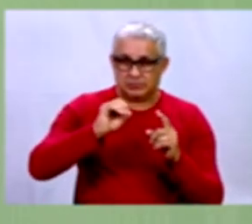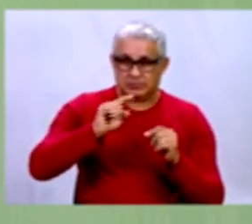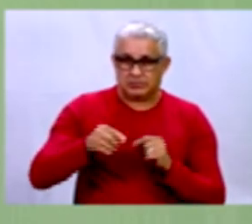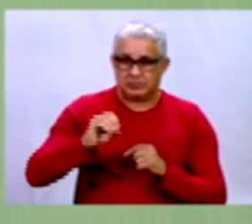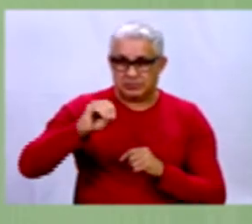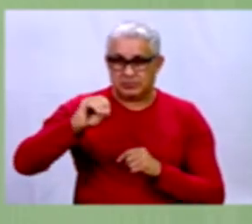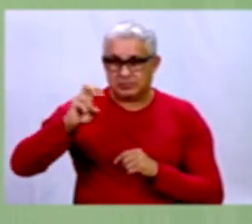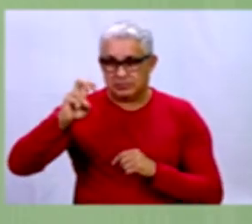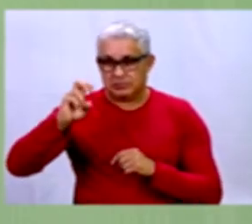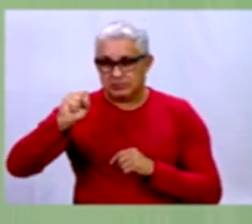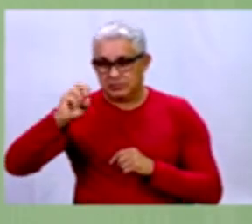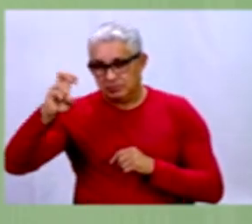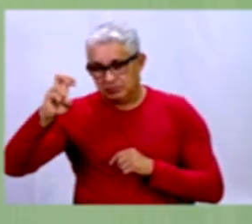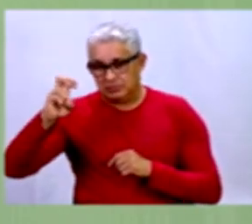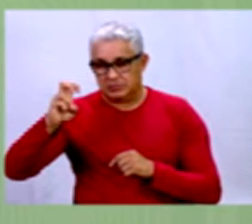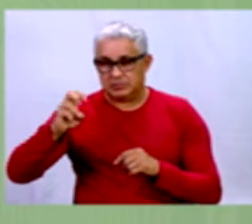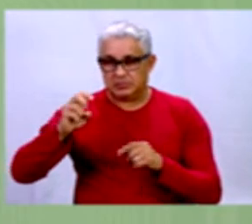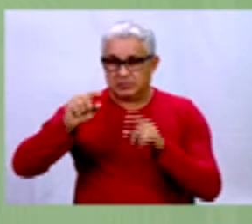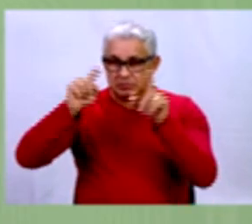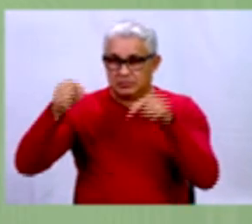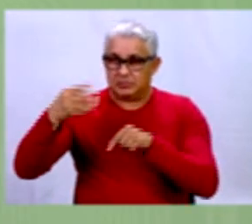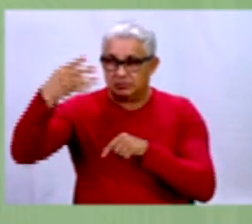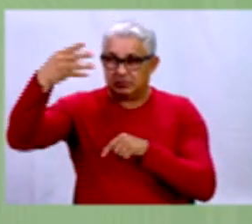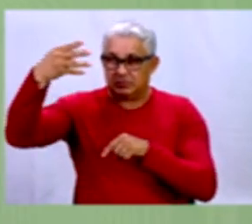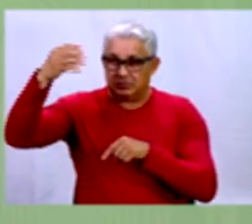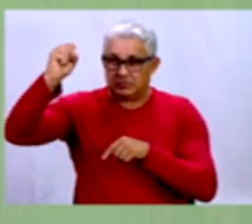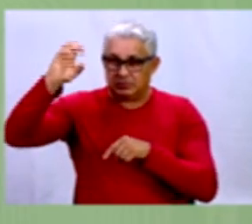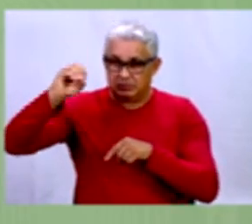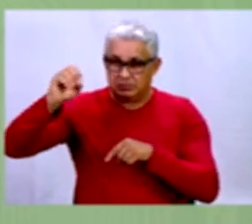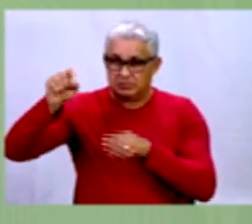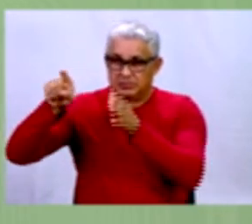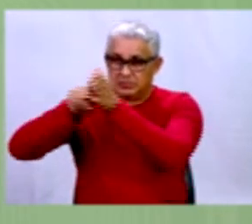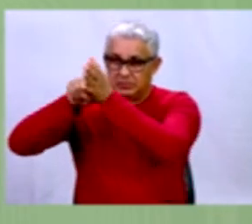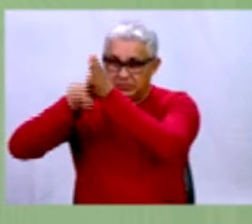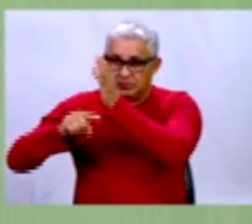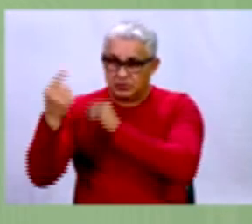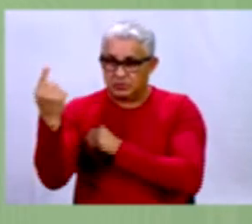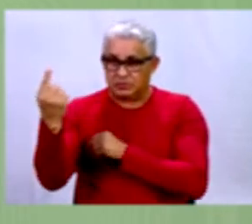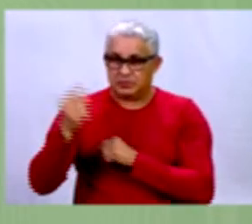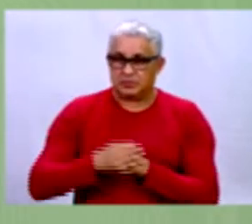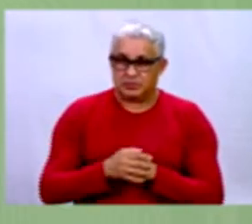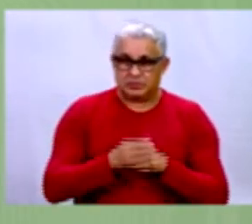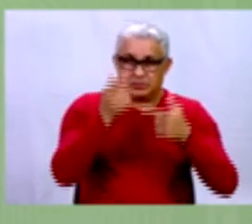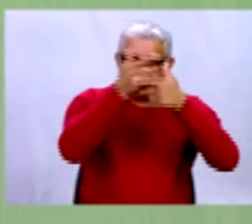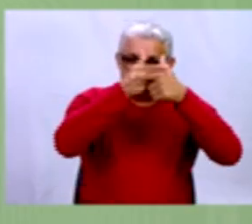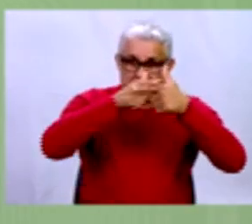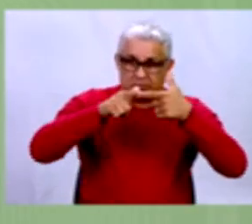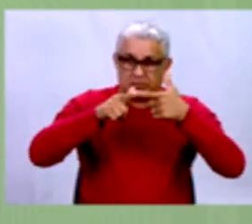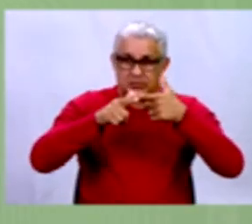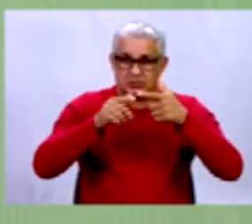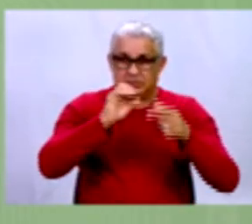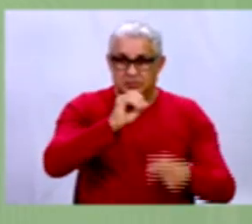0,085 elevado a 480 menos 1 divididos por